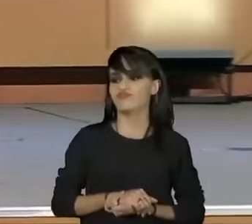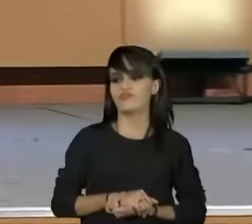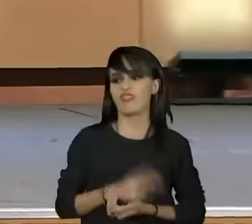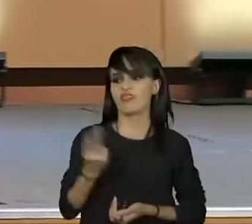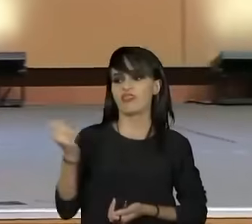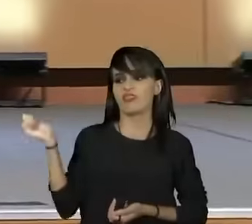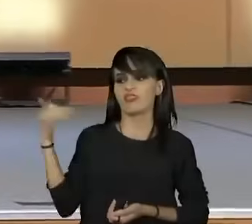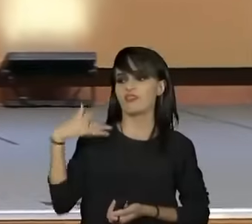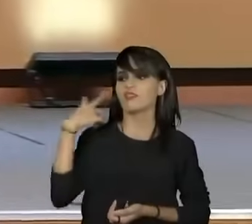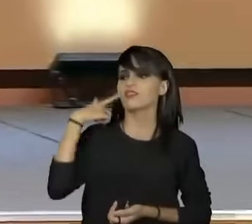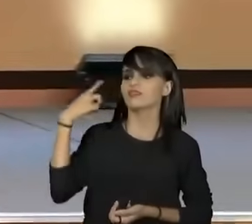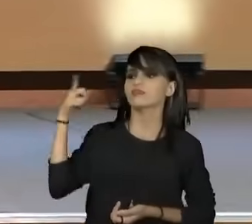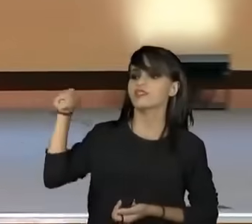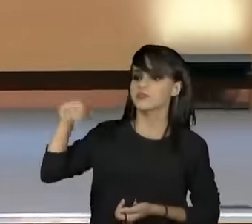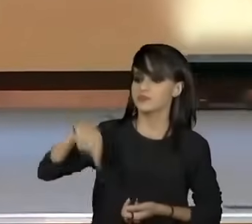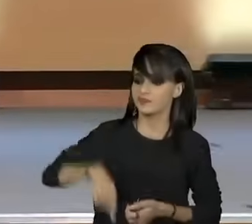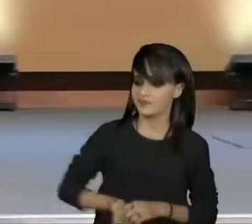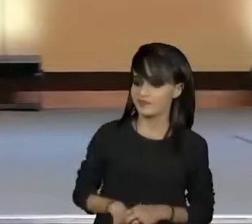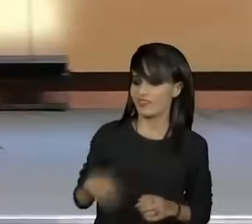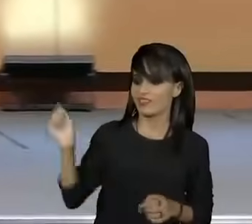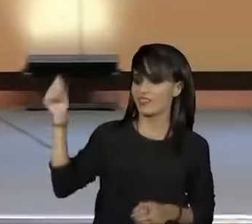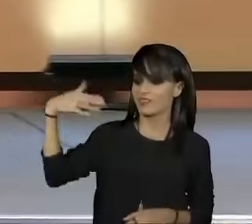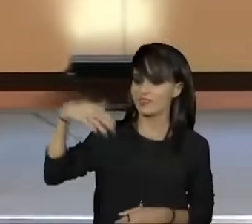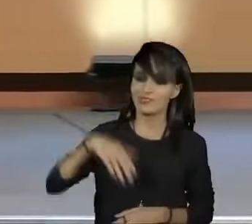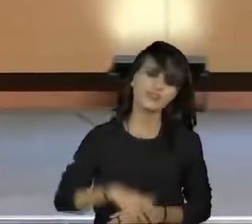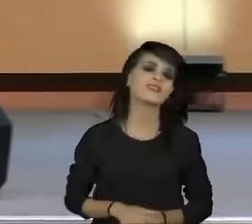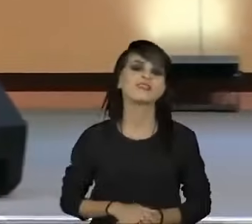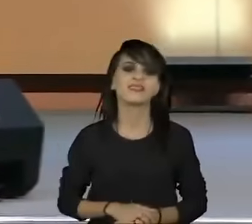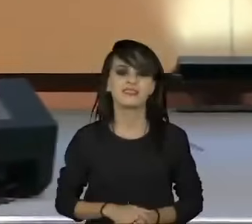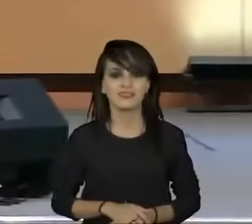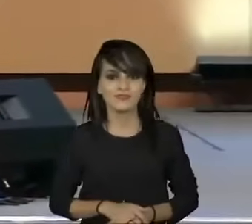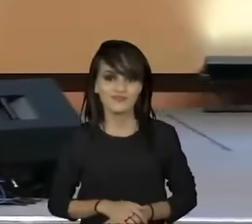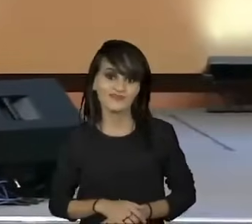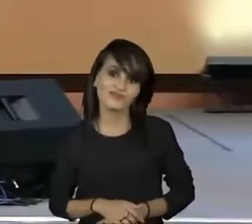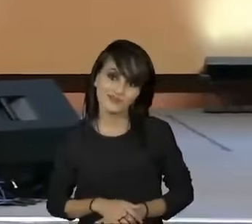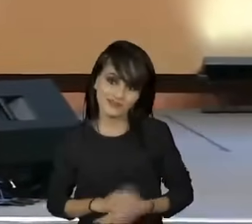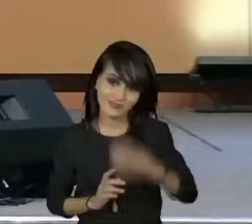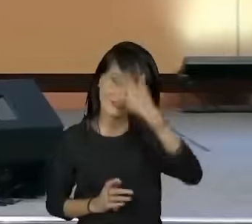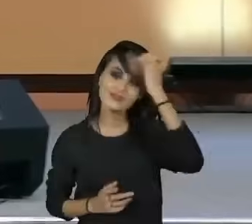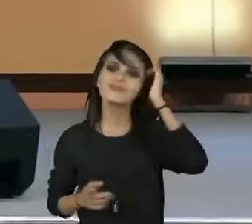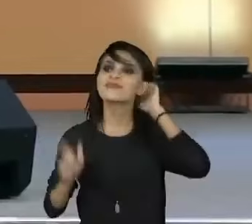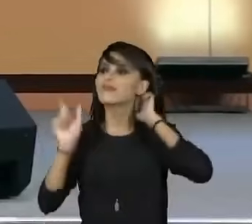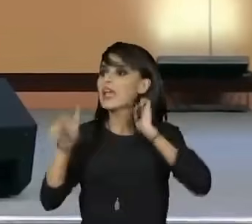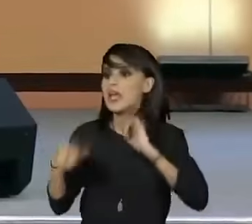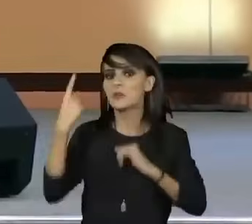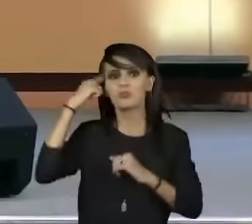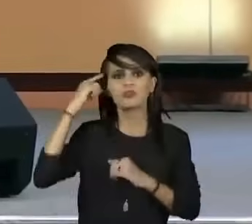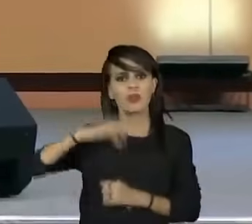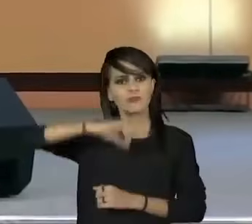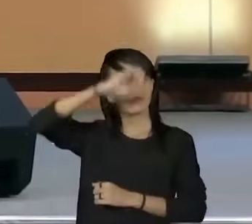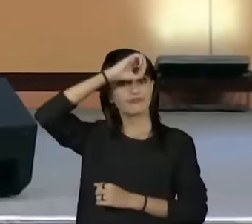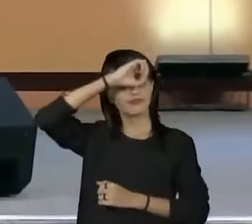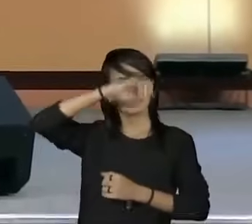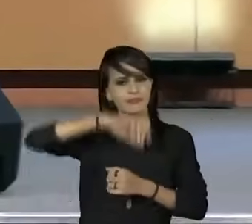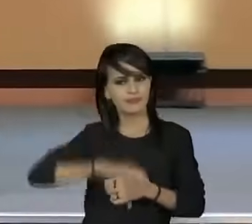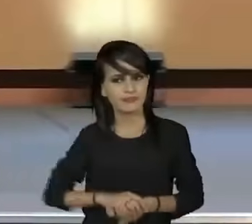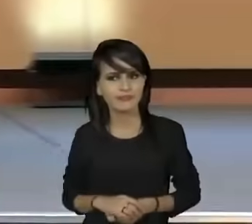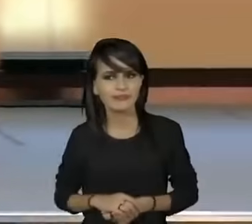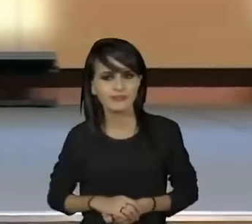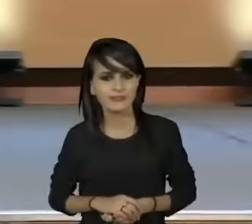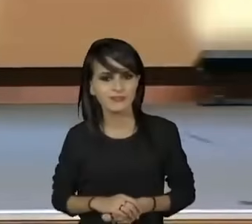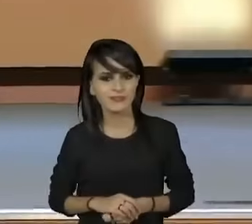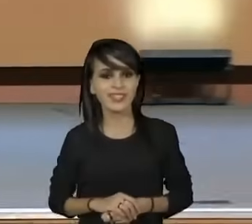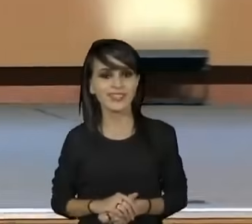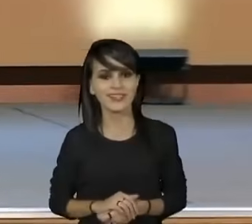ele aí tá com nada o cara quer dizer o pobre coitado não tá nem sabendo agora tem outro